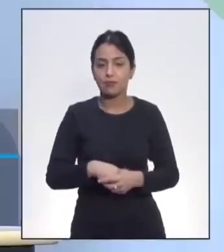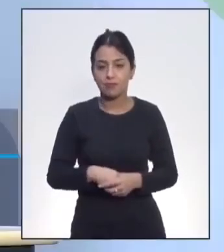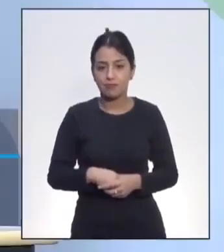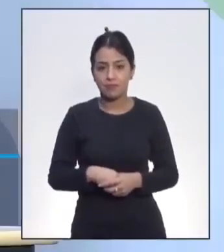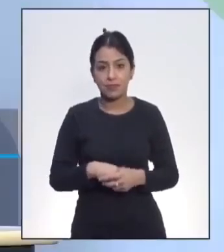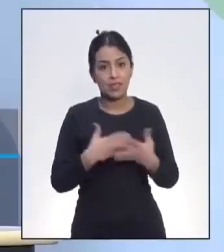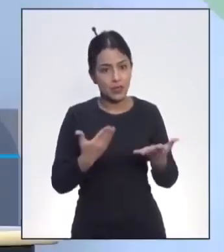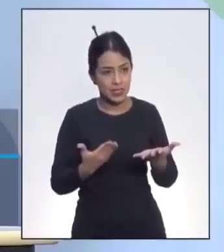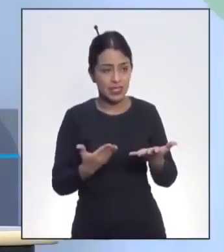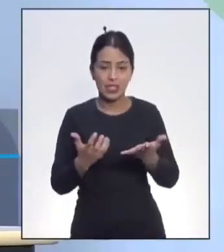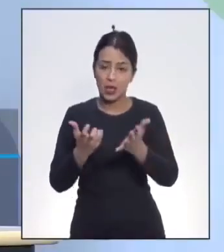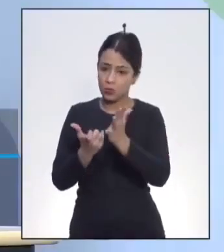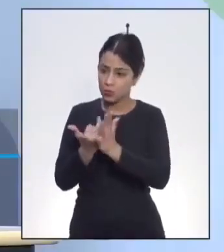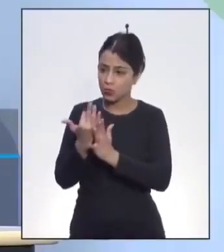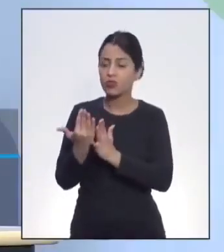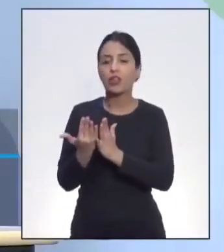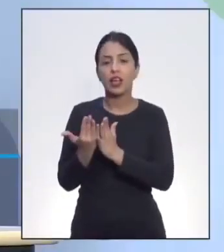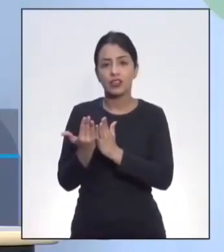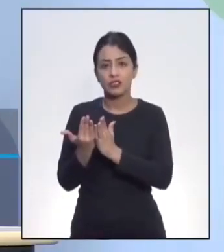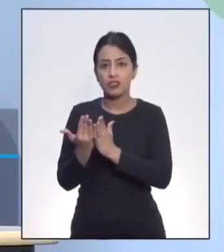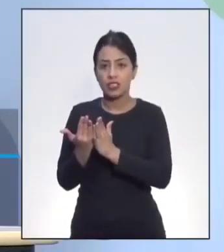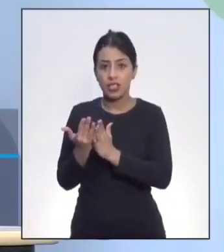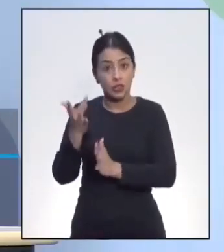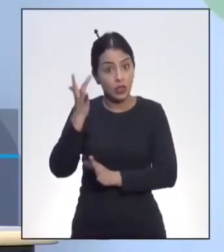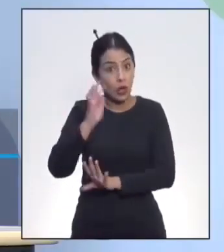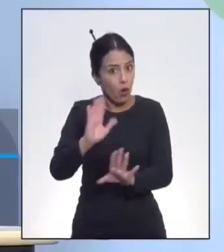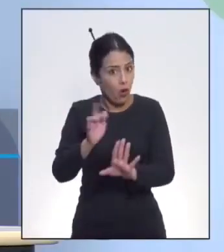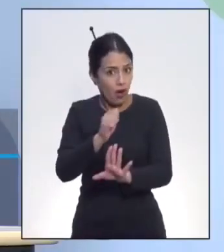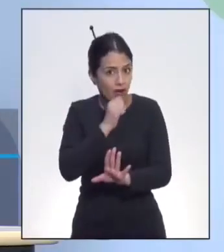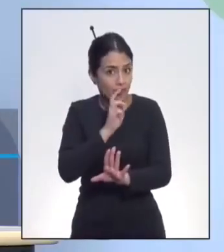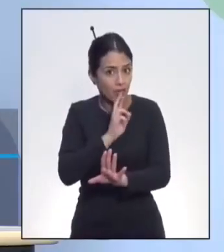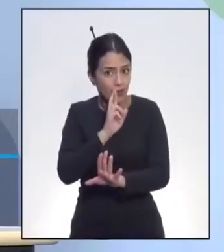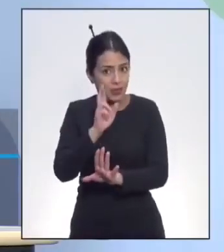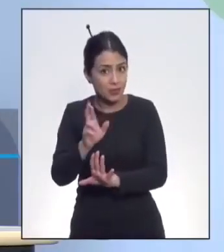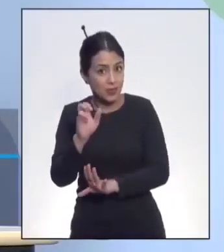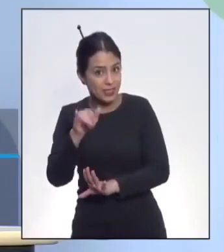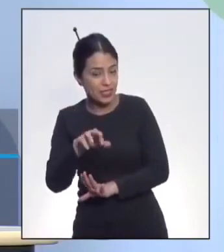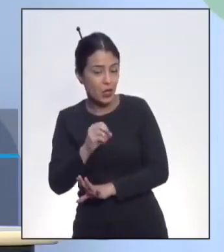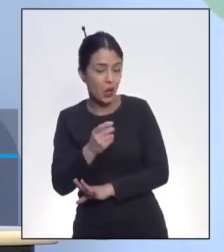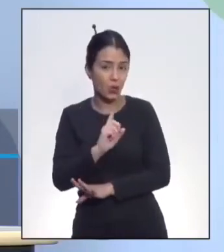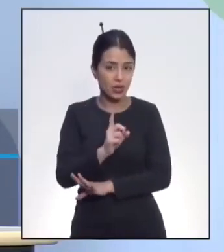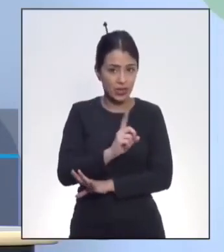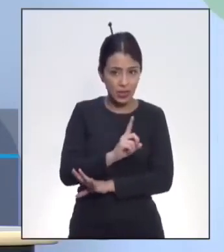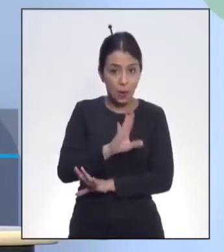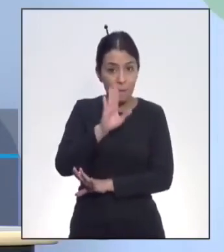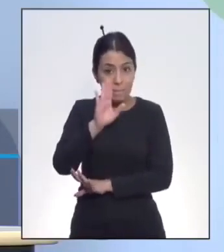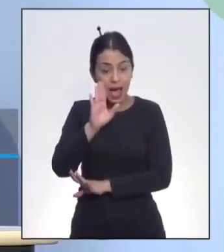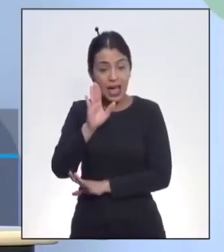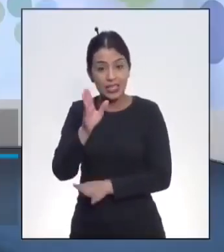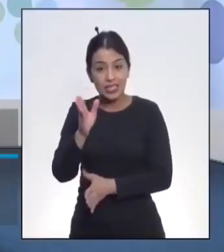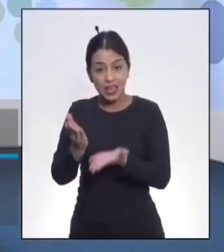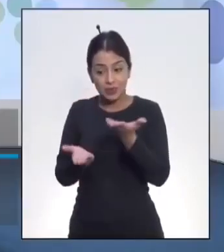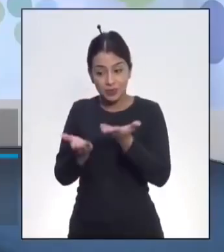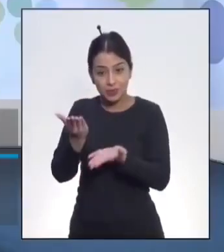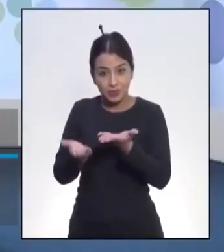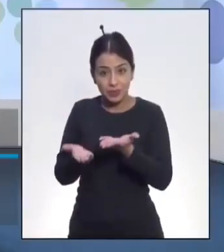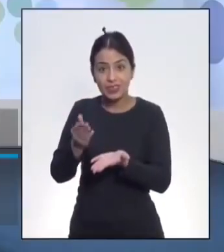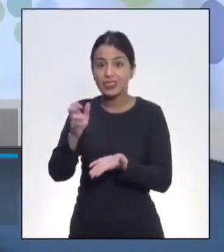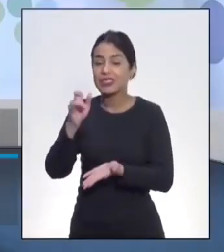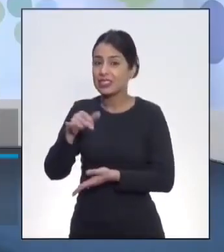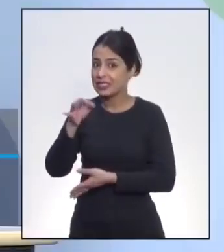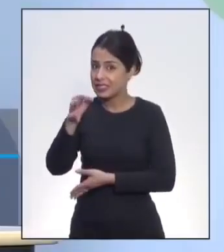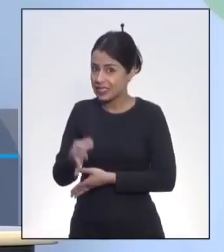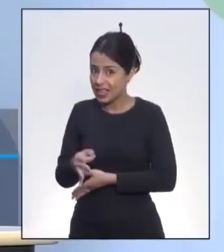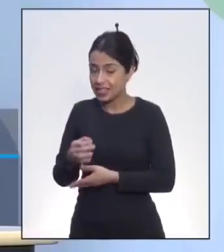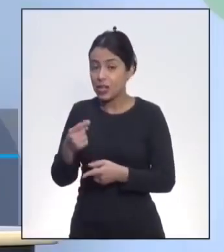tudo bem, a unidade de medida... ainda não estou falando se a resposta está certa, tá, gente? Mas a unidade de medida está correto. Está correto. Que foi